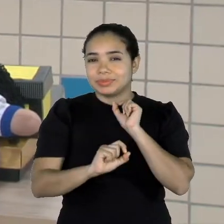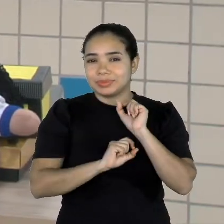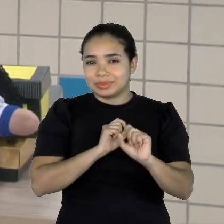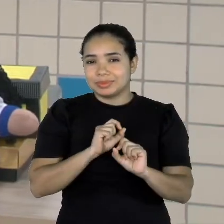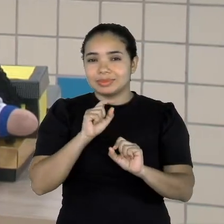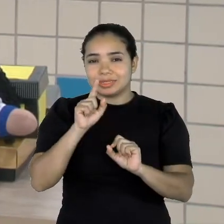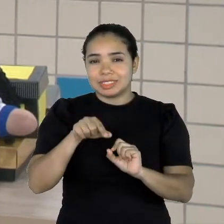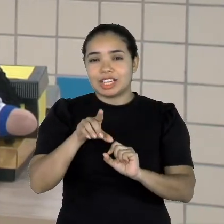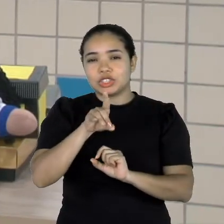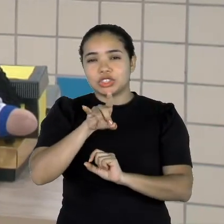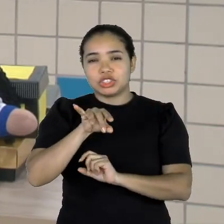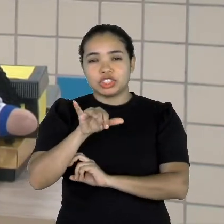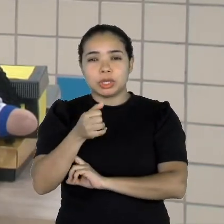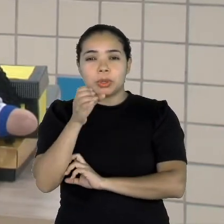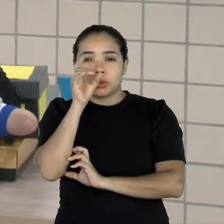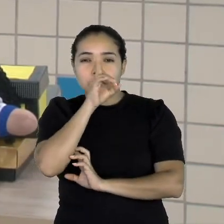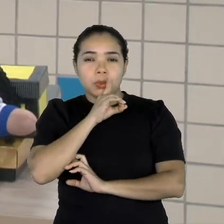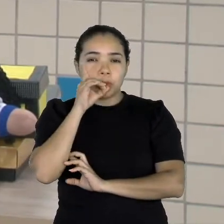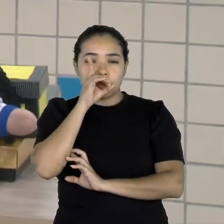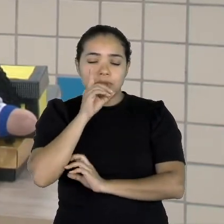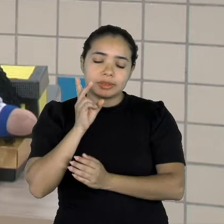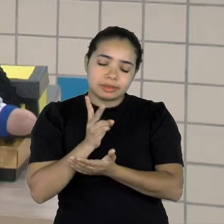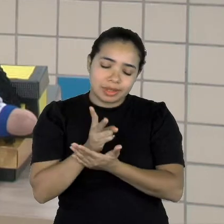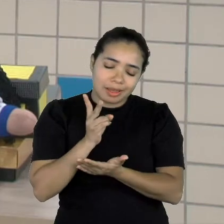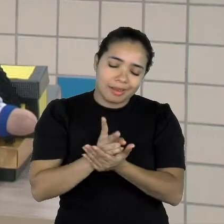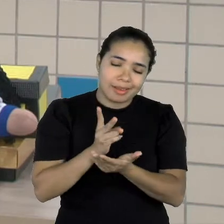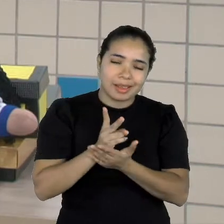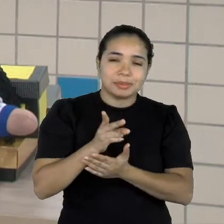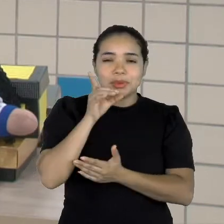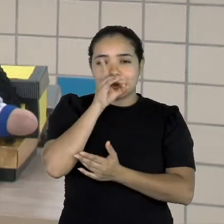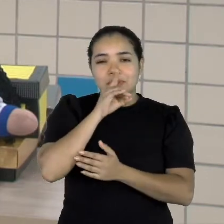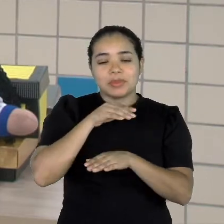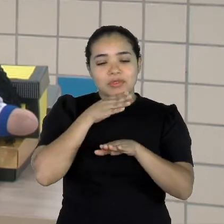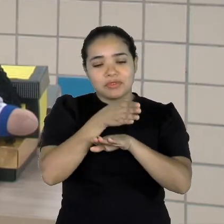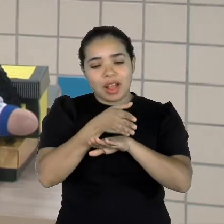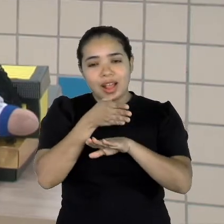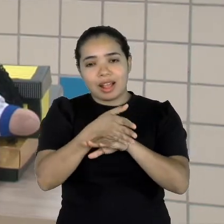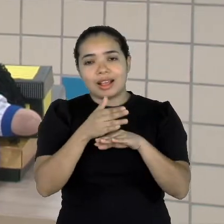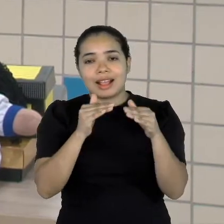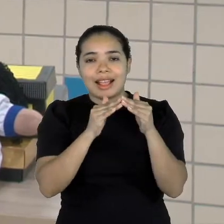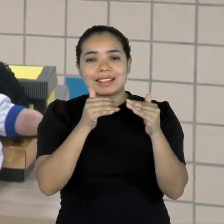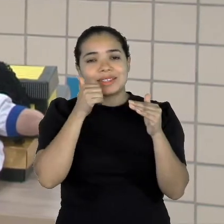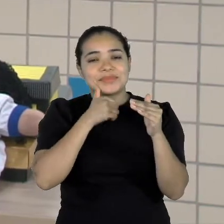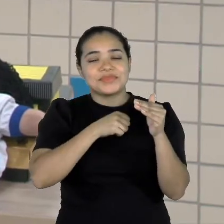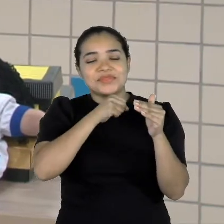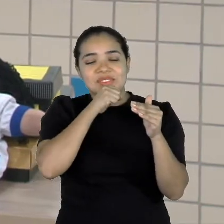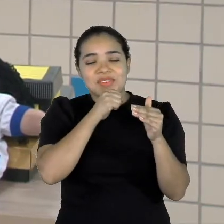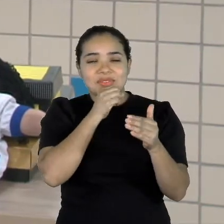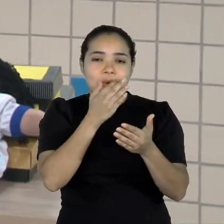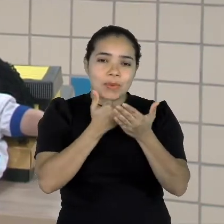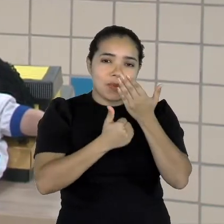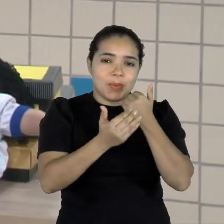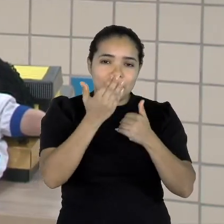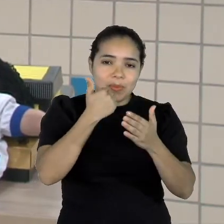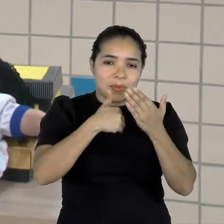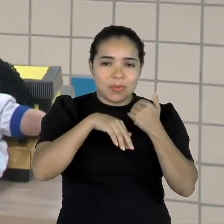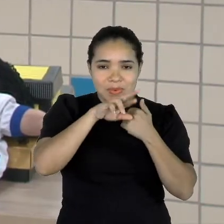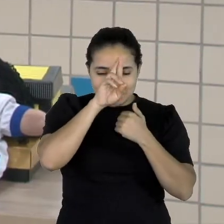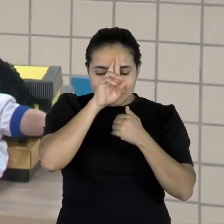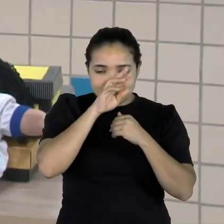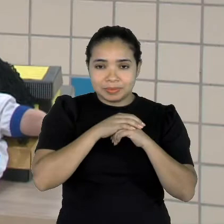foi os dias de domingo, que todos os domingos eles iam almoçar com a vovó, mas esse dia especial, o que marcou foi o